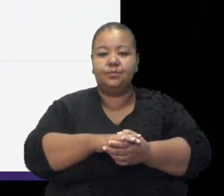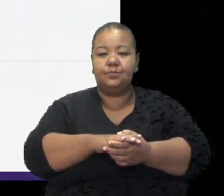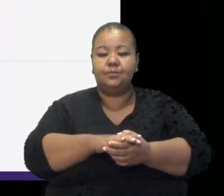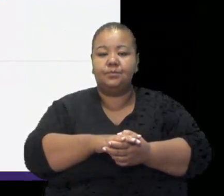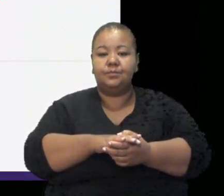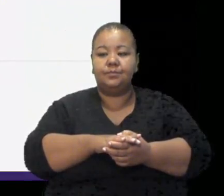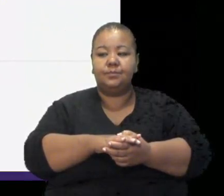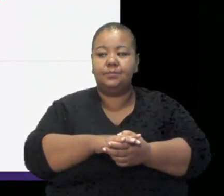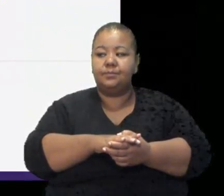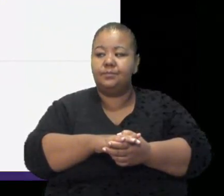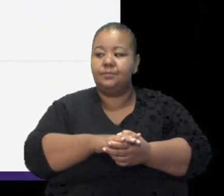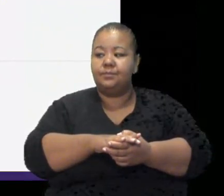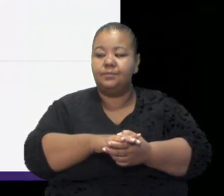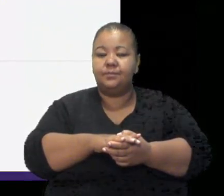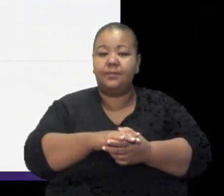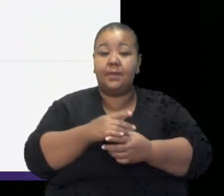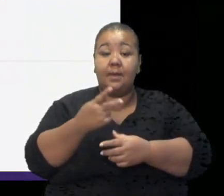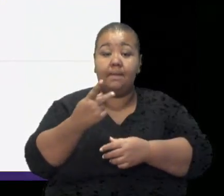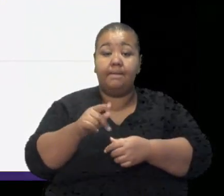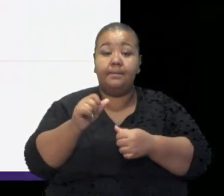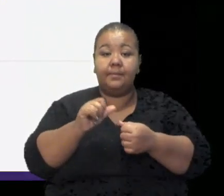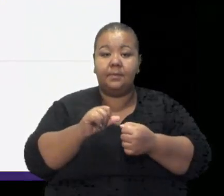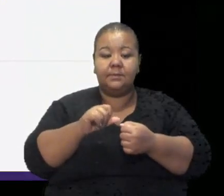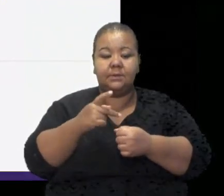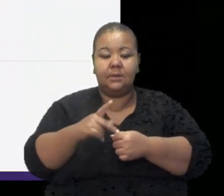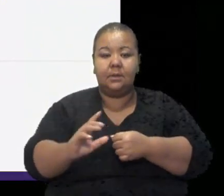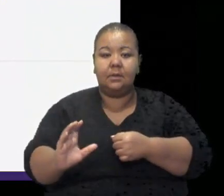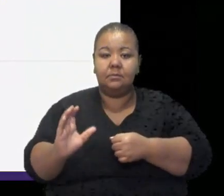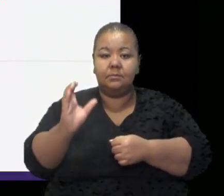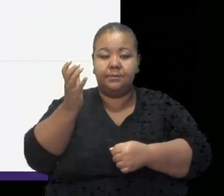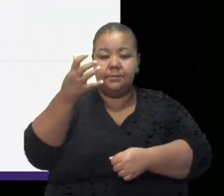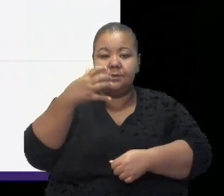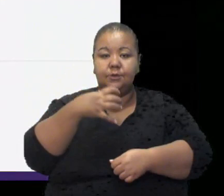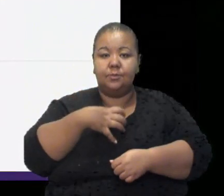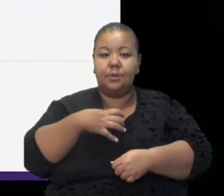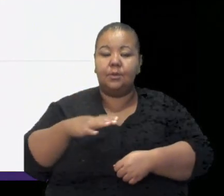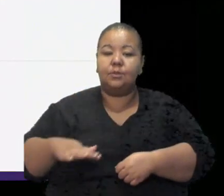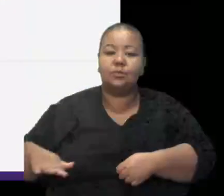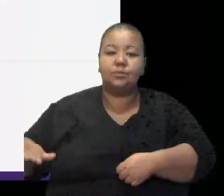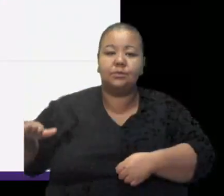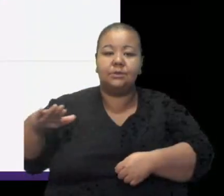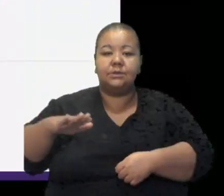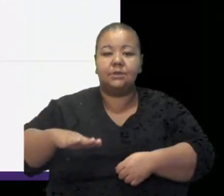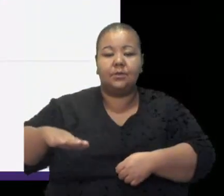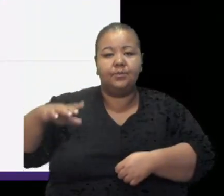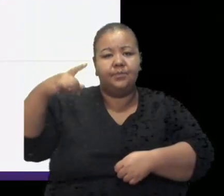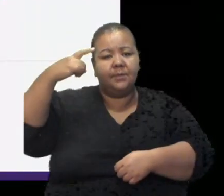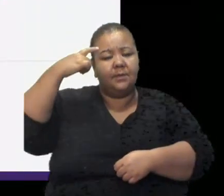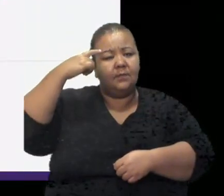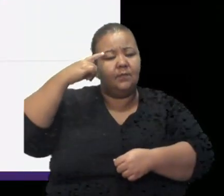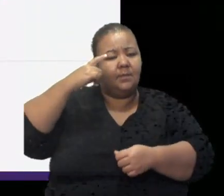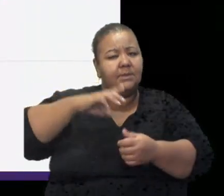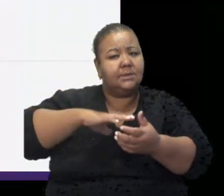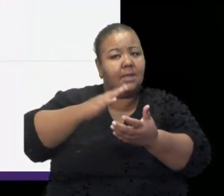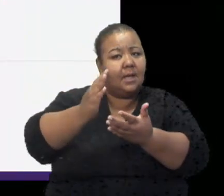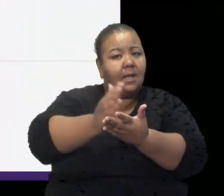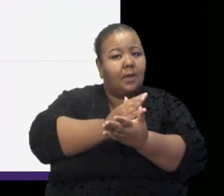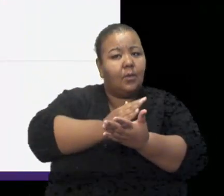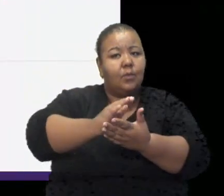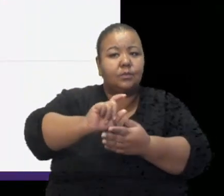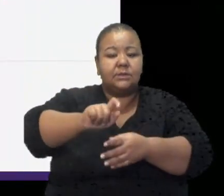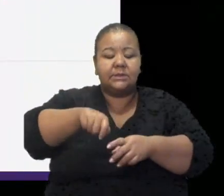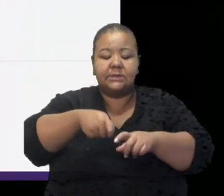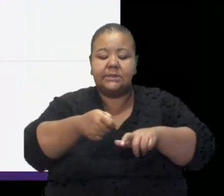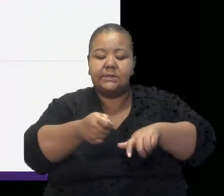E aí, para fazer ela acontecer de modo geral, eu vou pensar em alguns símbolos que me